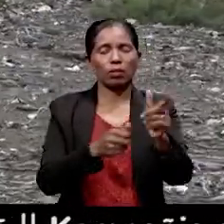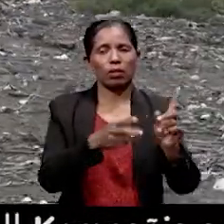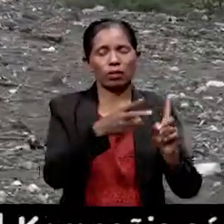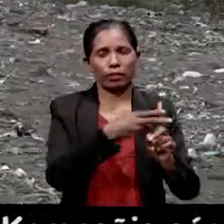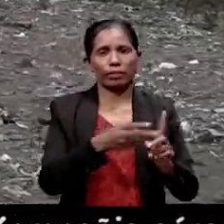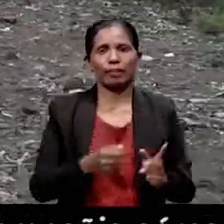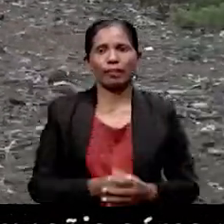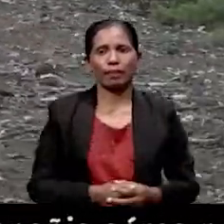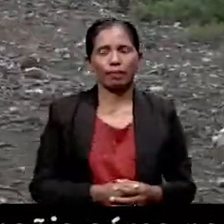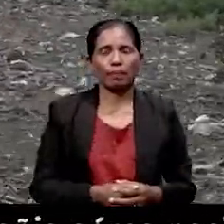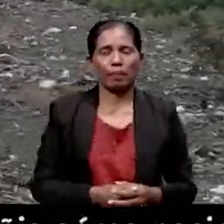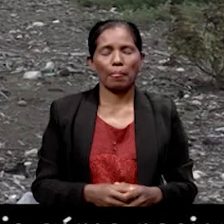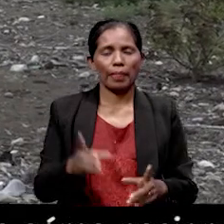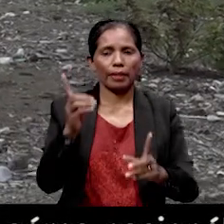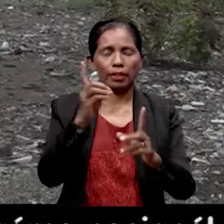agora,